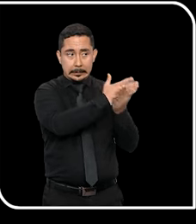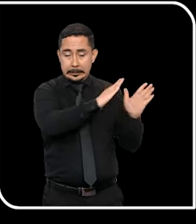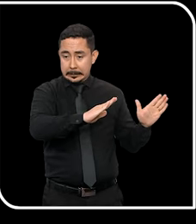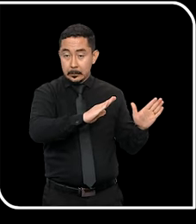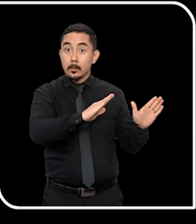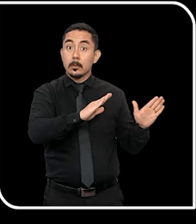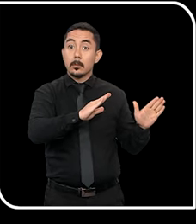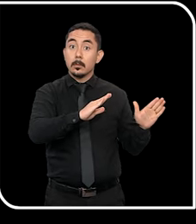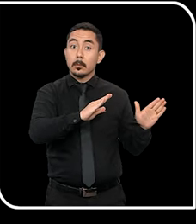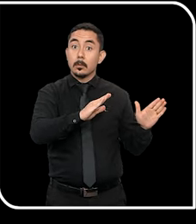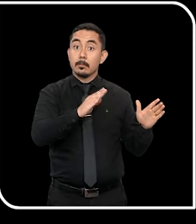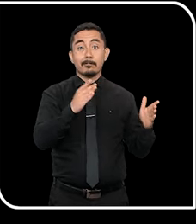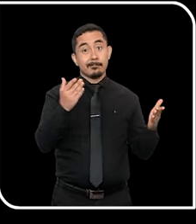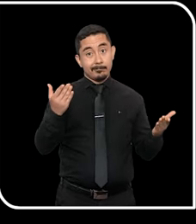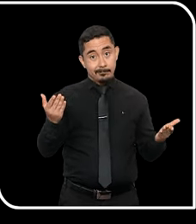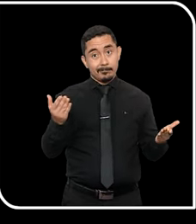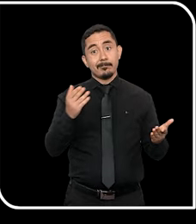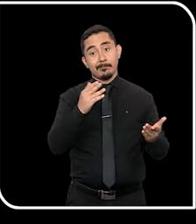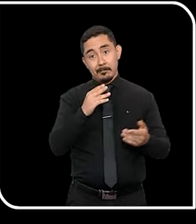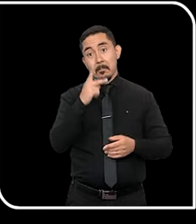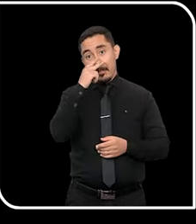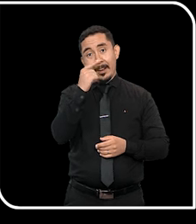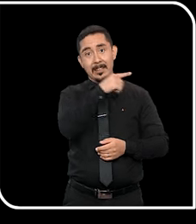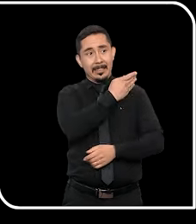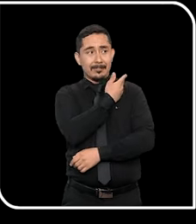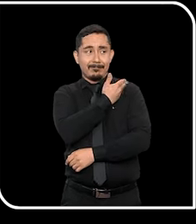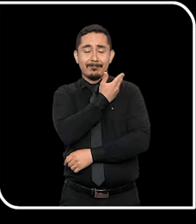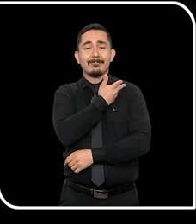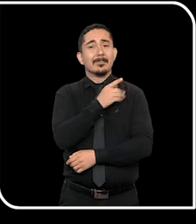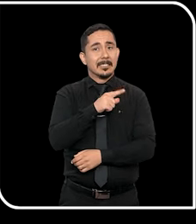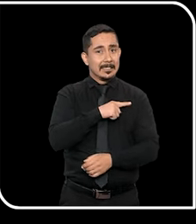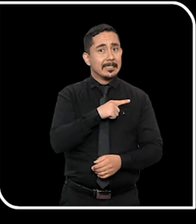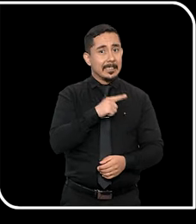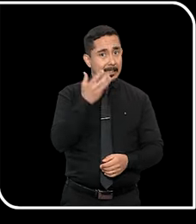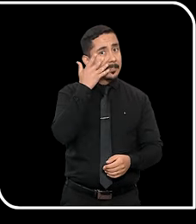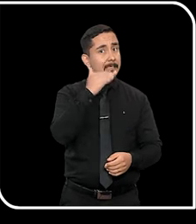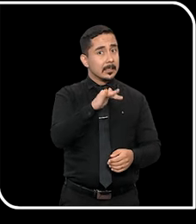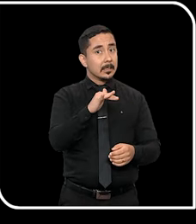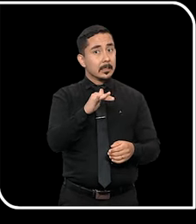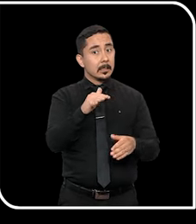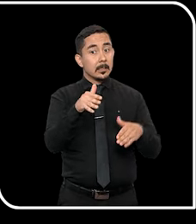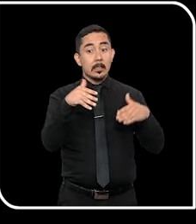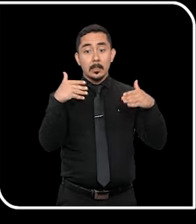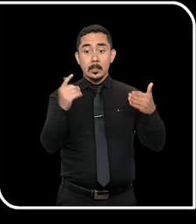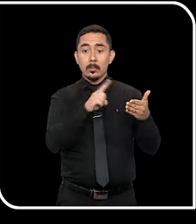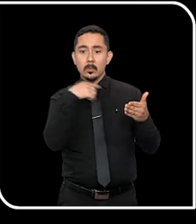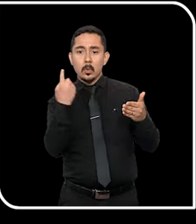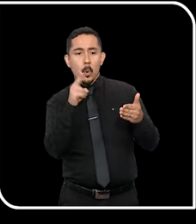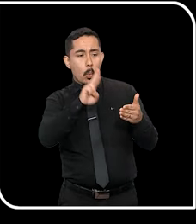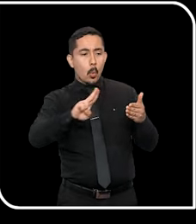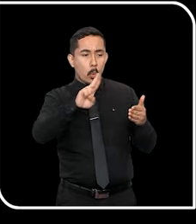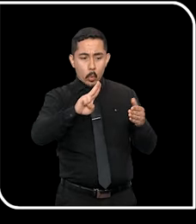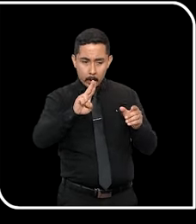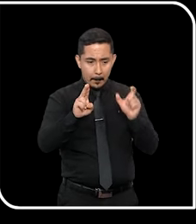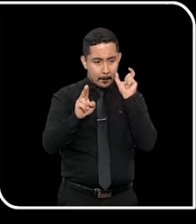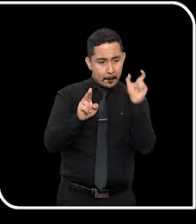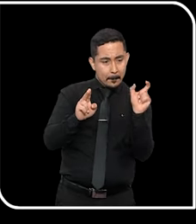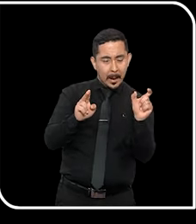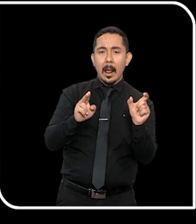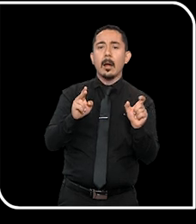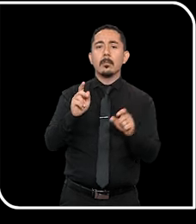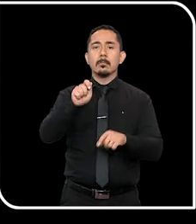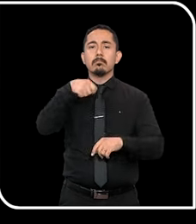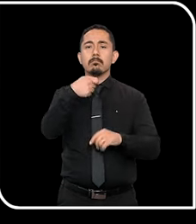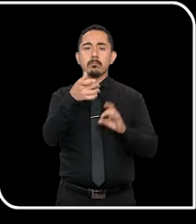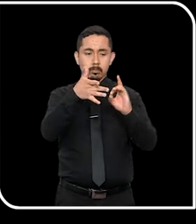o que eu estou vendo acontecer é um preconceito acontecendo contra as crianças então quando a gente dá nome pro